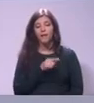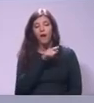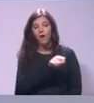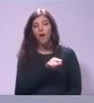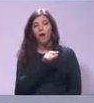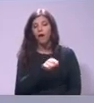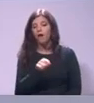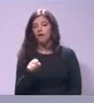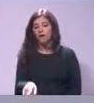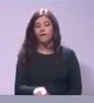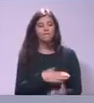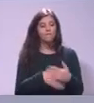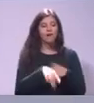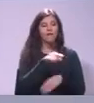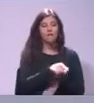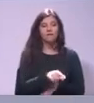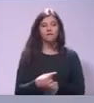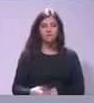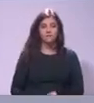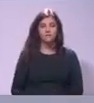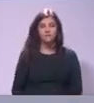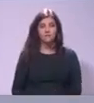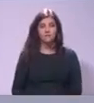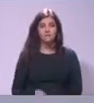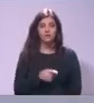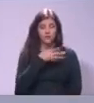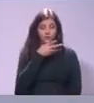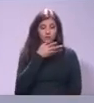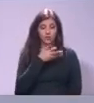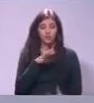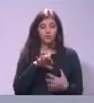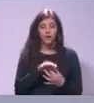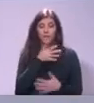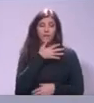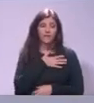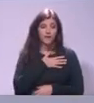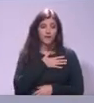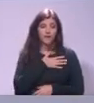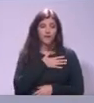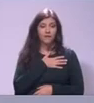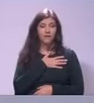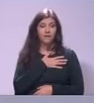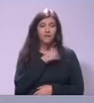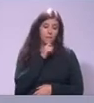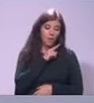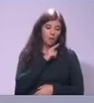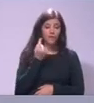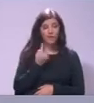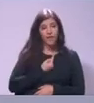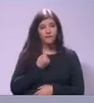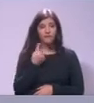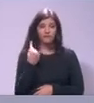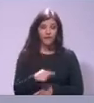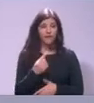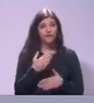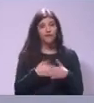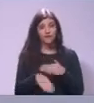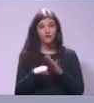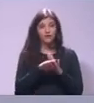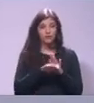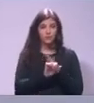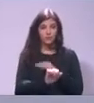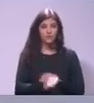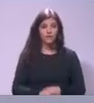que é que estes senhores comentadores ligados ao benfica e também podem e devem fazer os problemas onde não